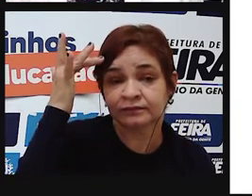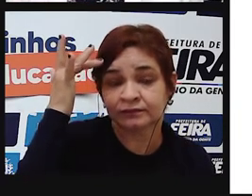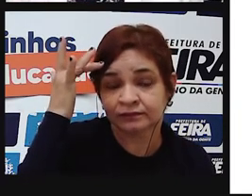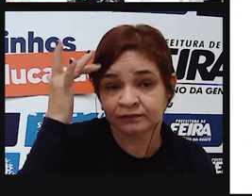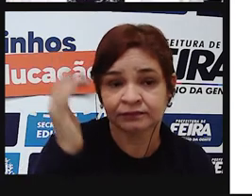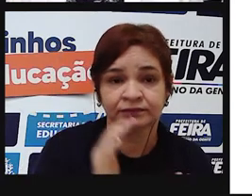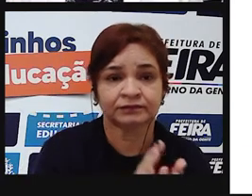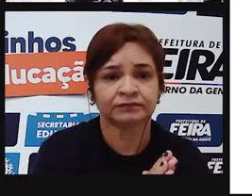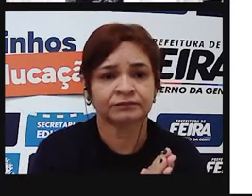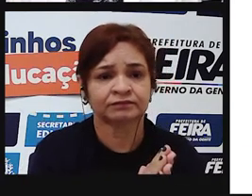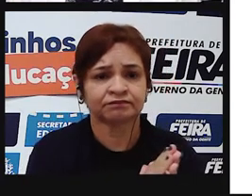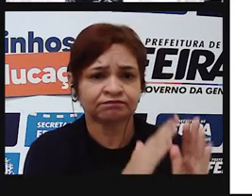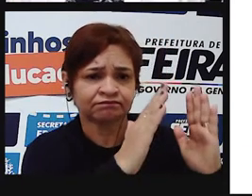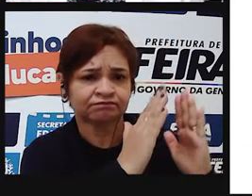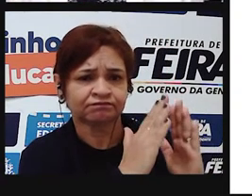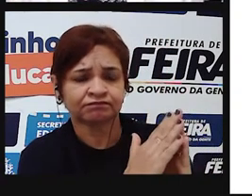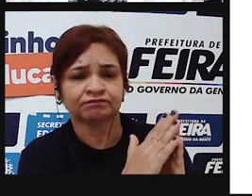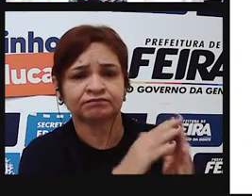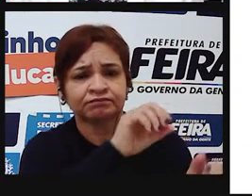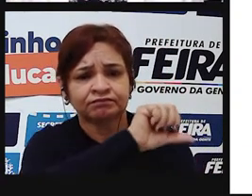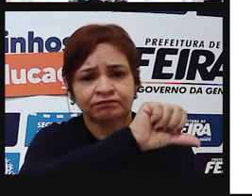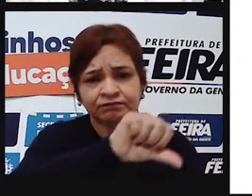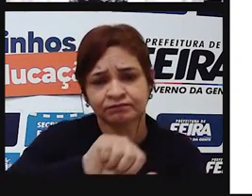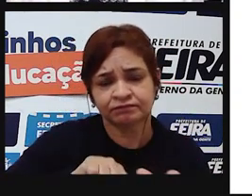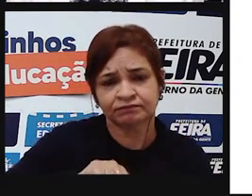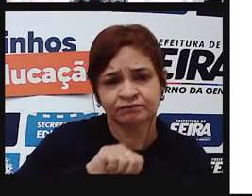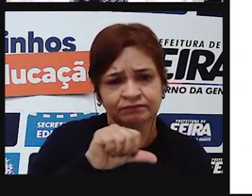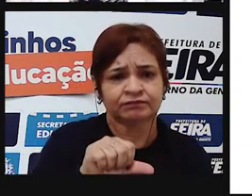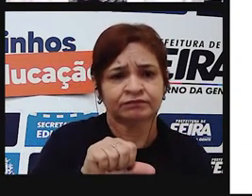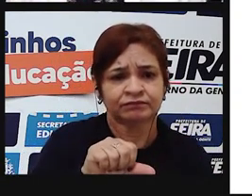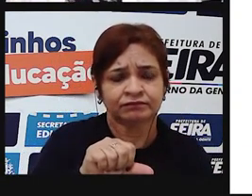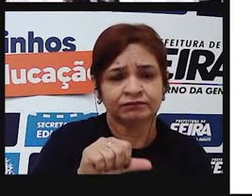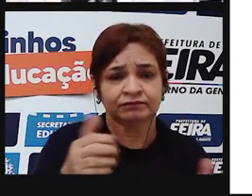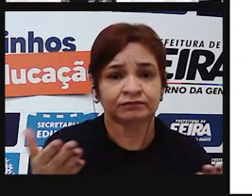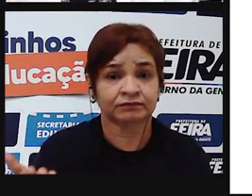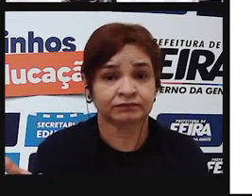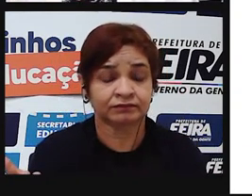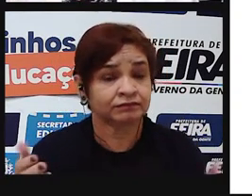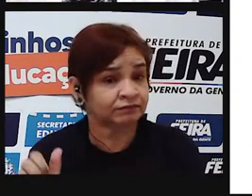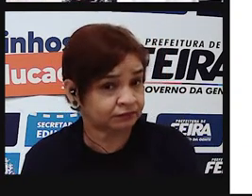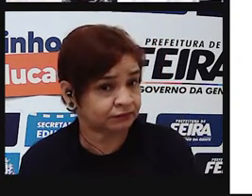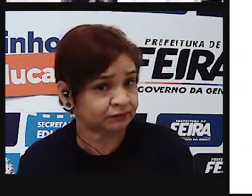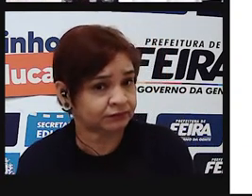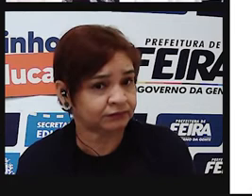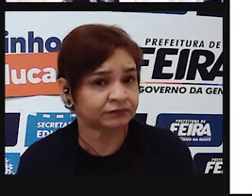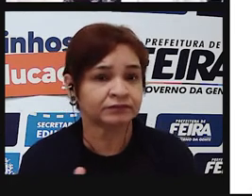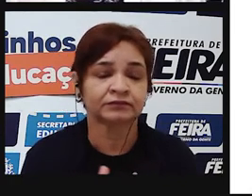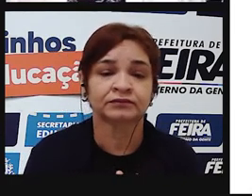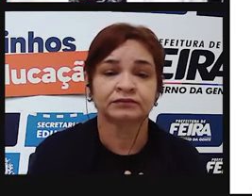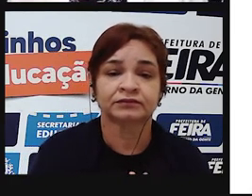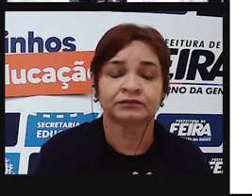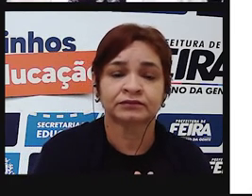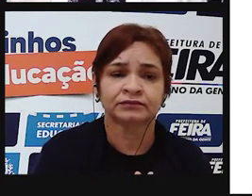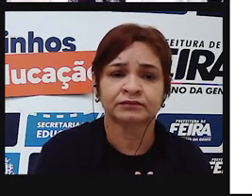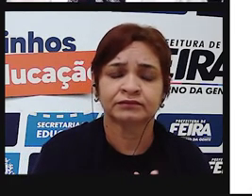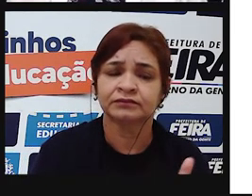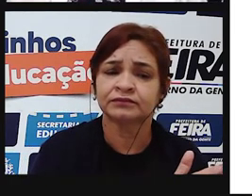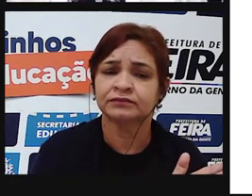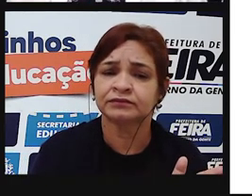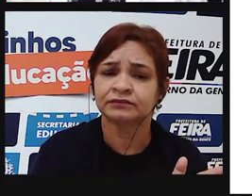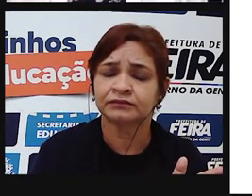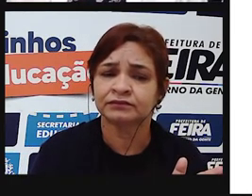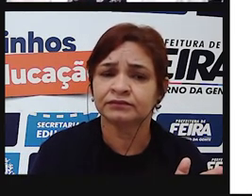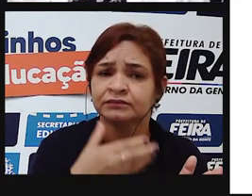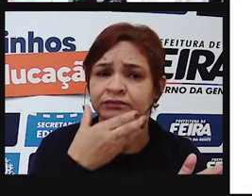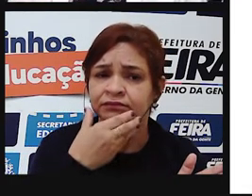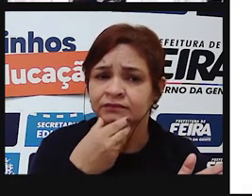do Salgueiro modifiquem o estilo das suas barracas? Pode ser. O escritor está fazendo uma